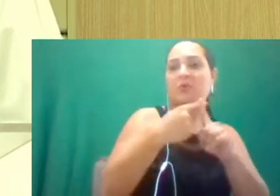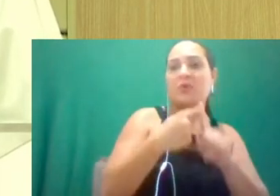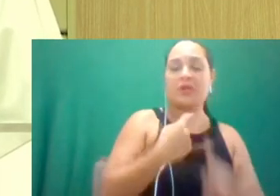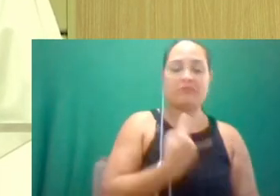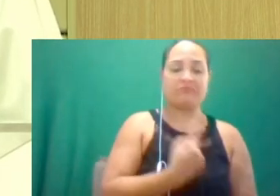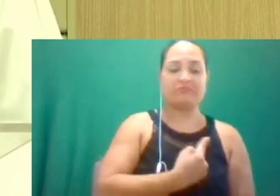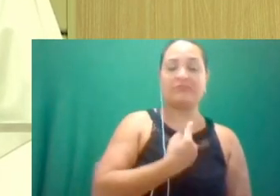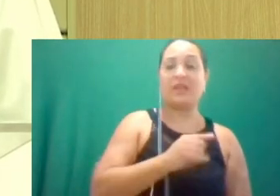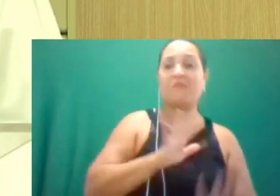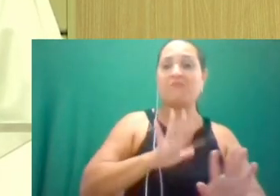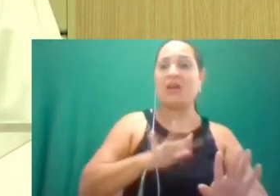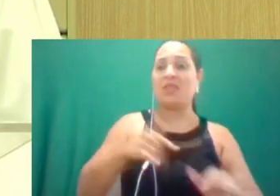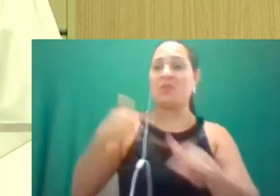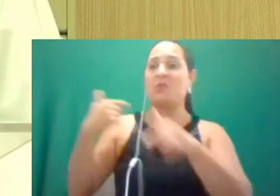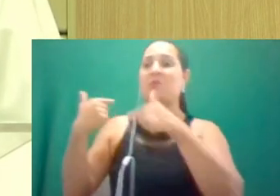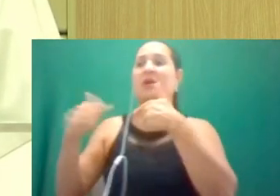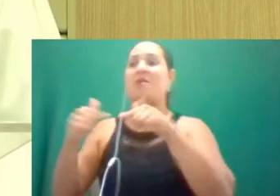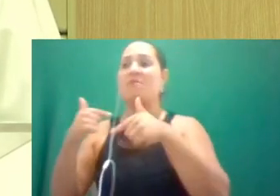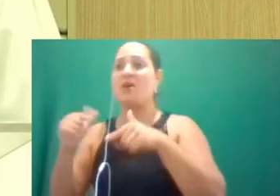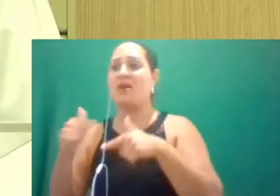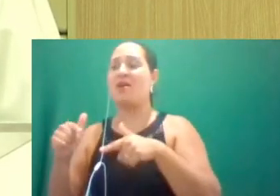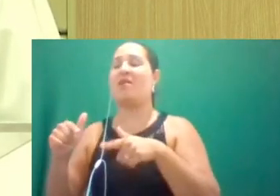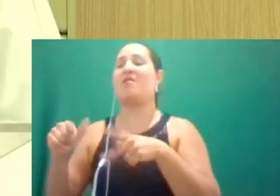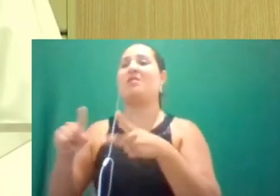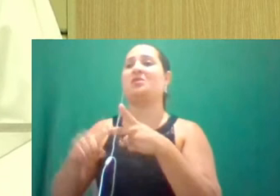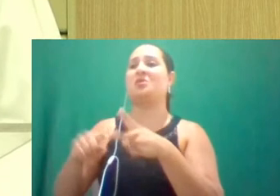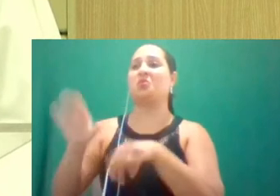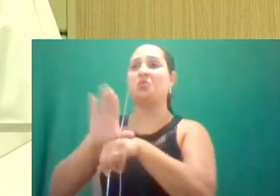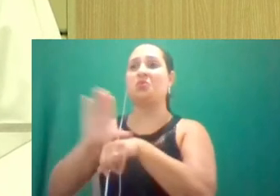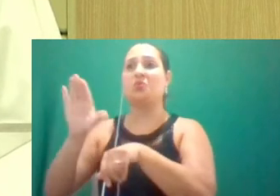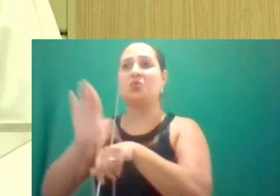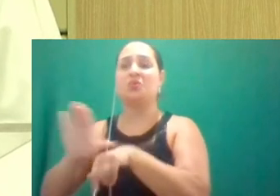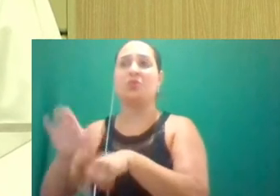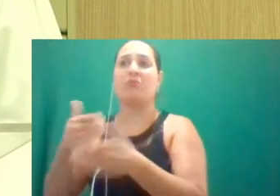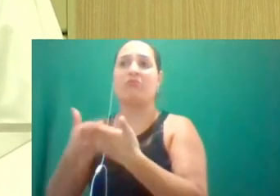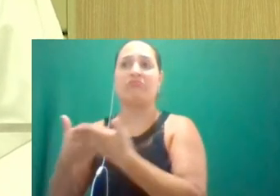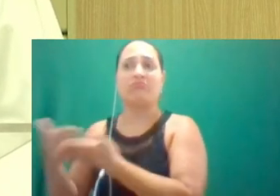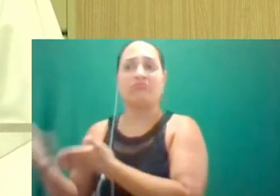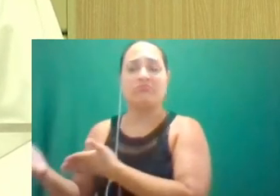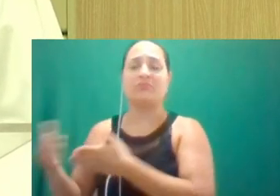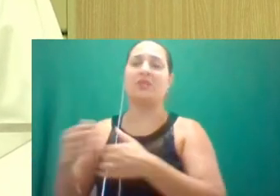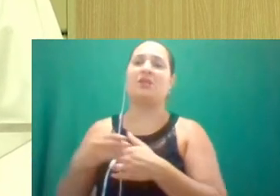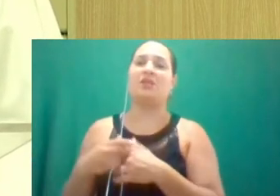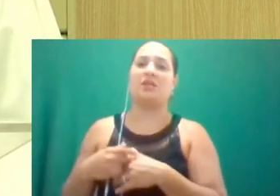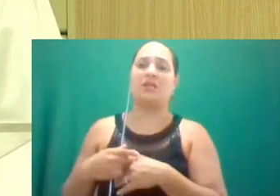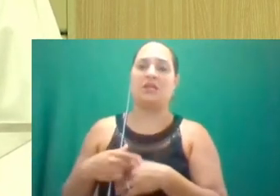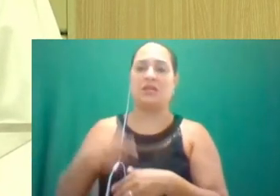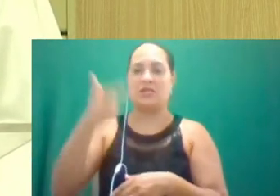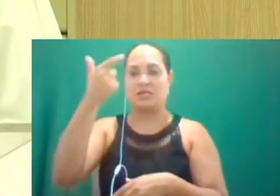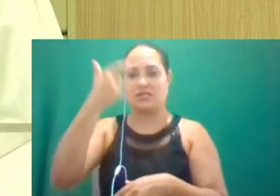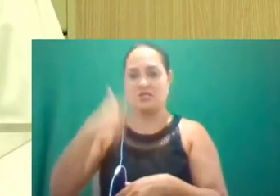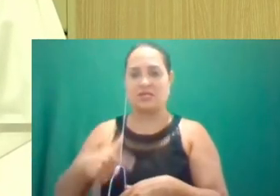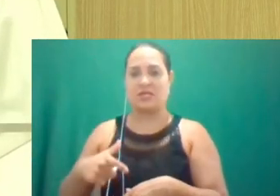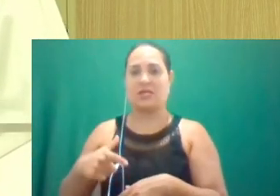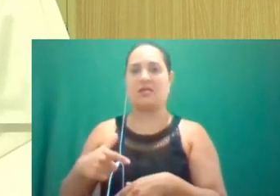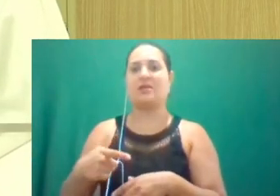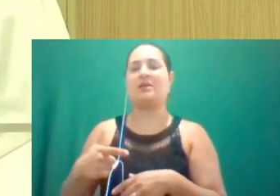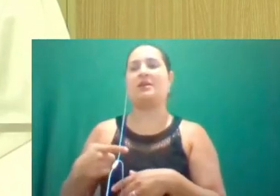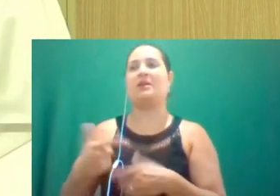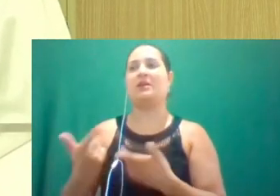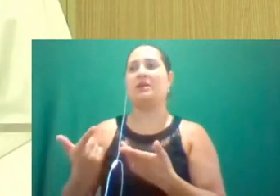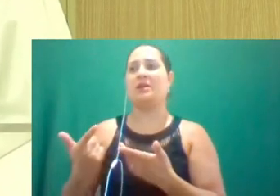se a gente contribuir para uma construção da sociedade mais justa. Ok, gente? Parabéns mais uma vez.